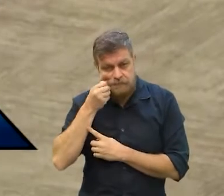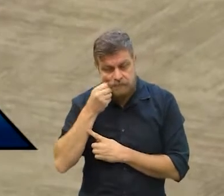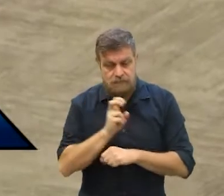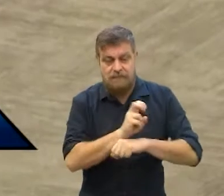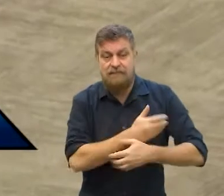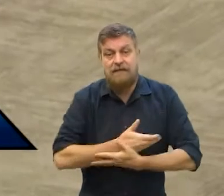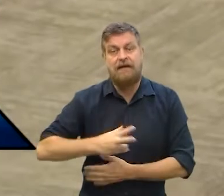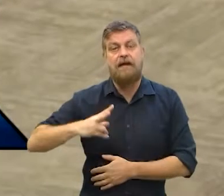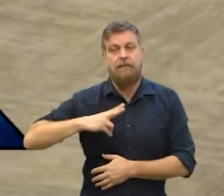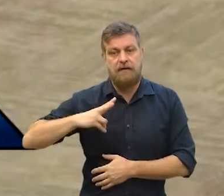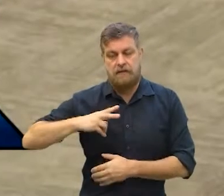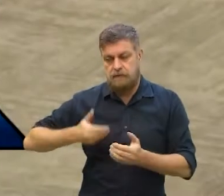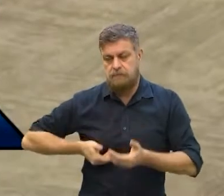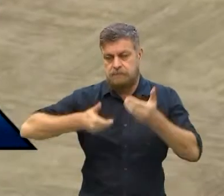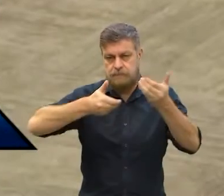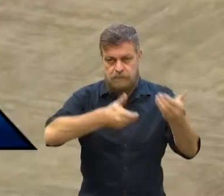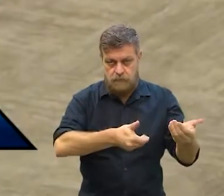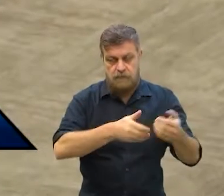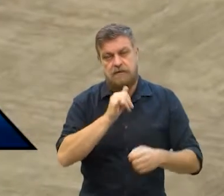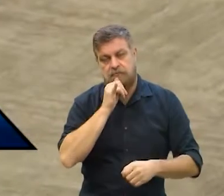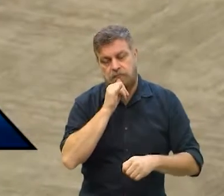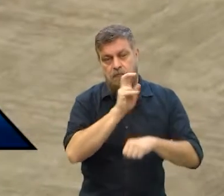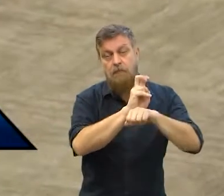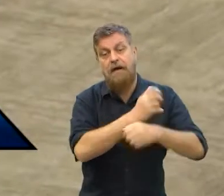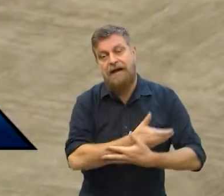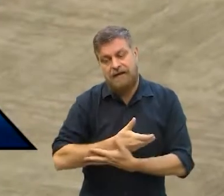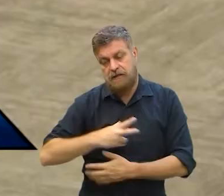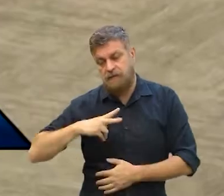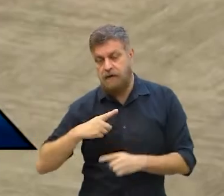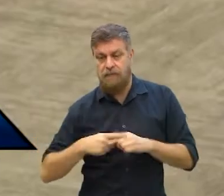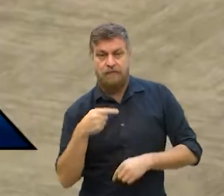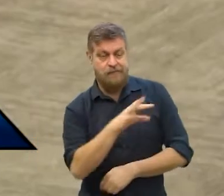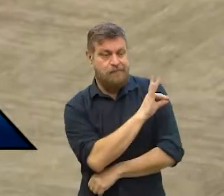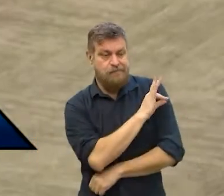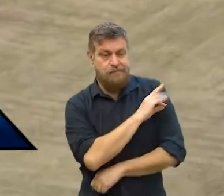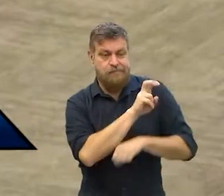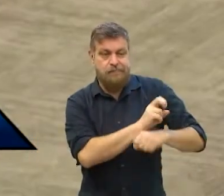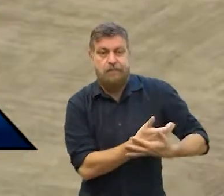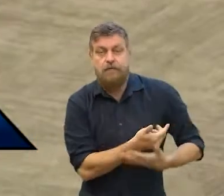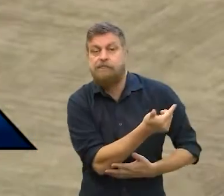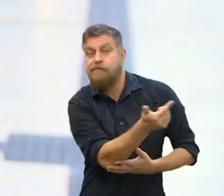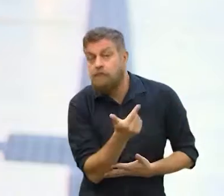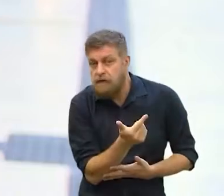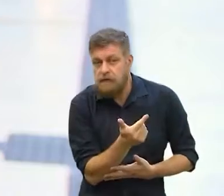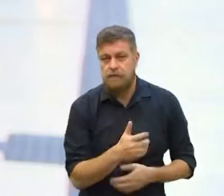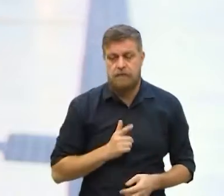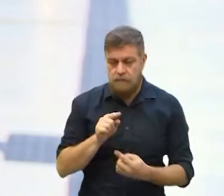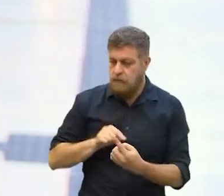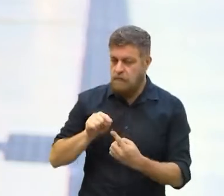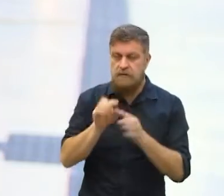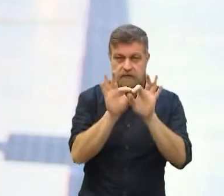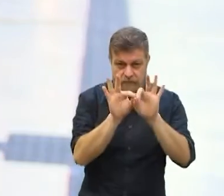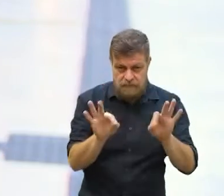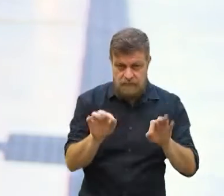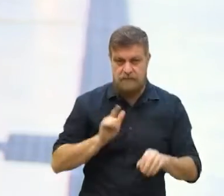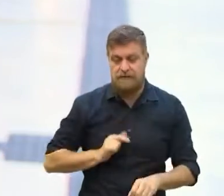ela comprar uma vaga na iniciativa privada, então numa creche privada, para suprir a falta da creche pública, né? O objetivo do